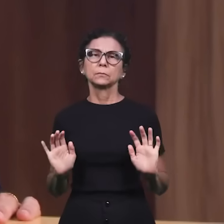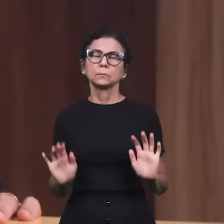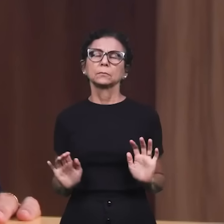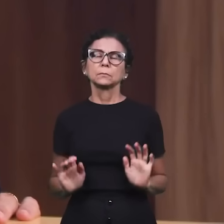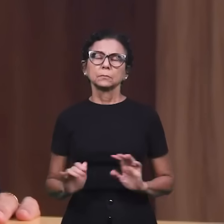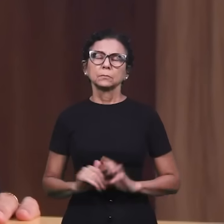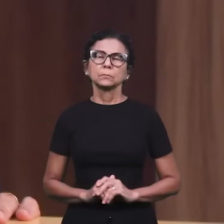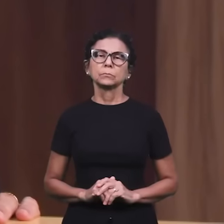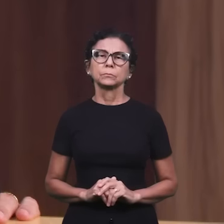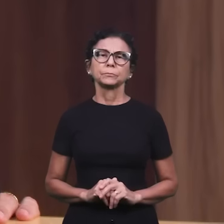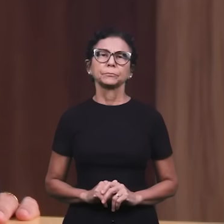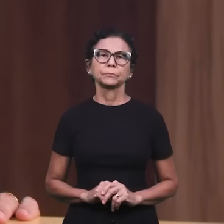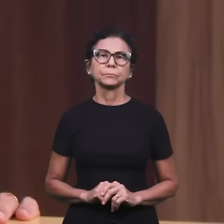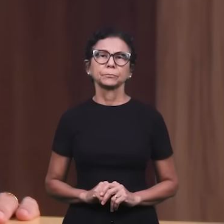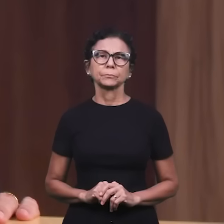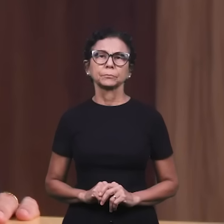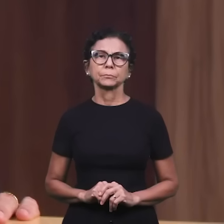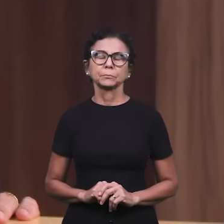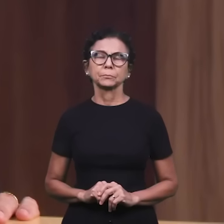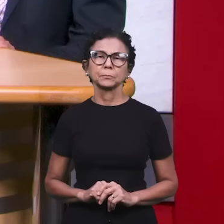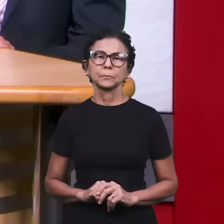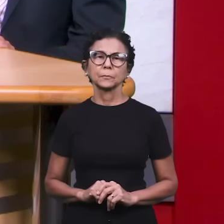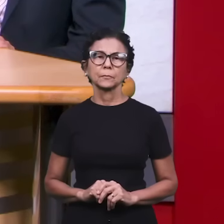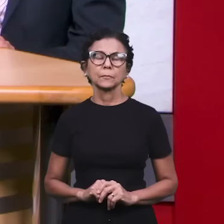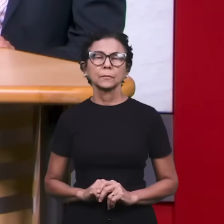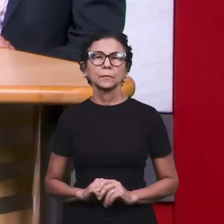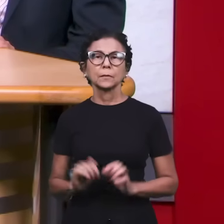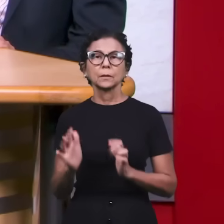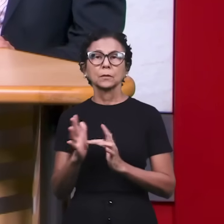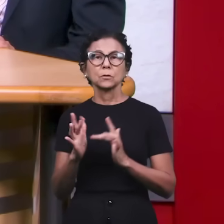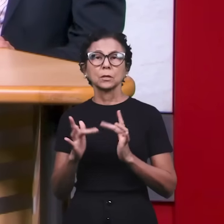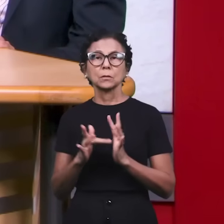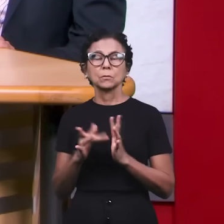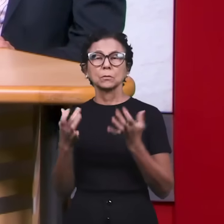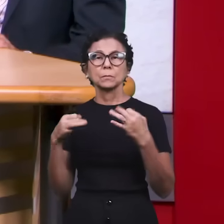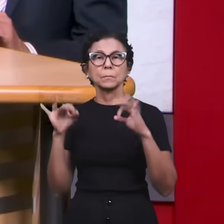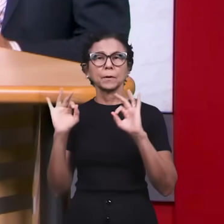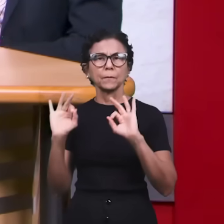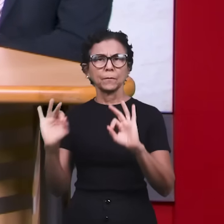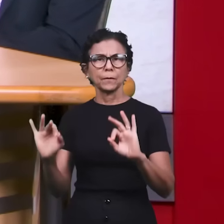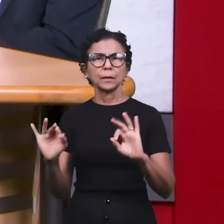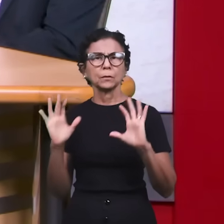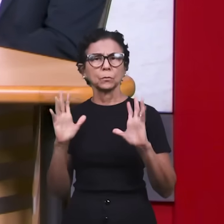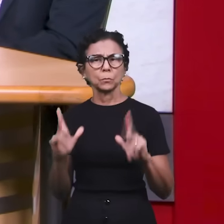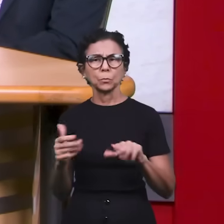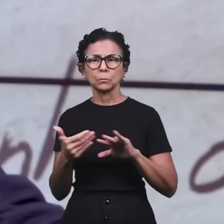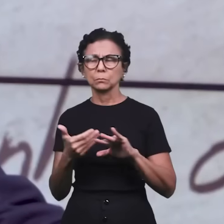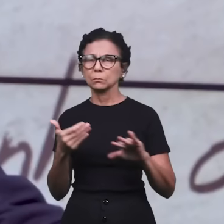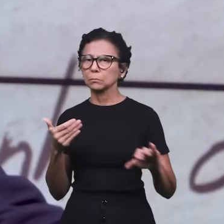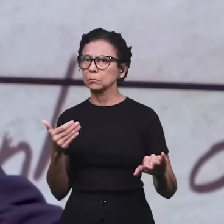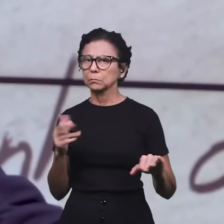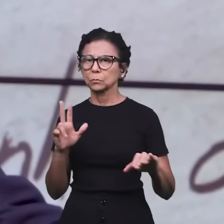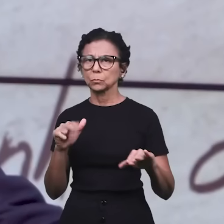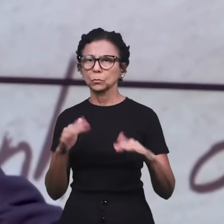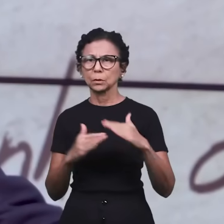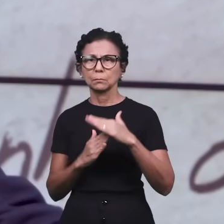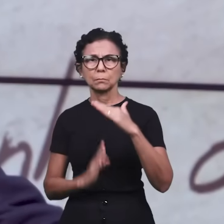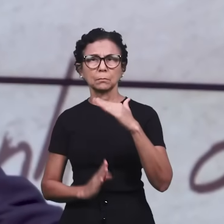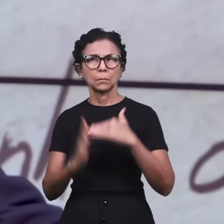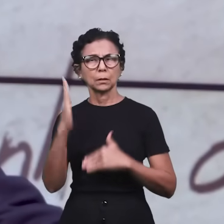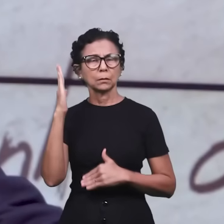Santo acaba dizendo isso. Jesus, como homem perfeito, ele nos dá esse exemplo, ele não ultrapassou os limites,